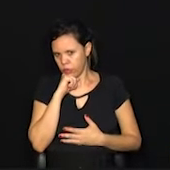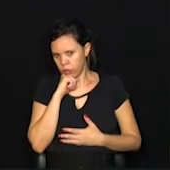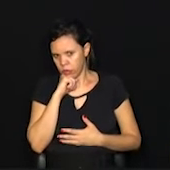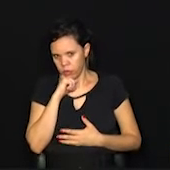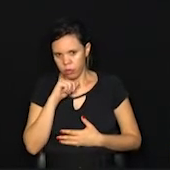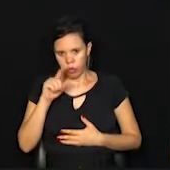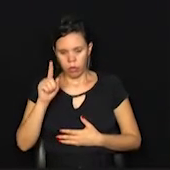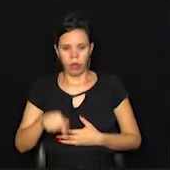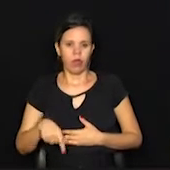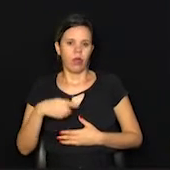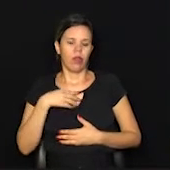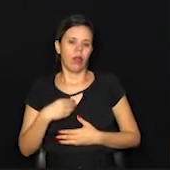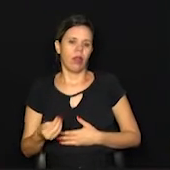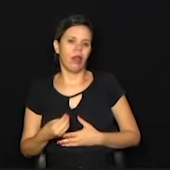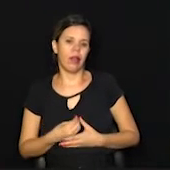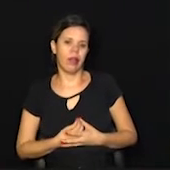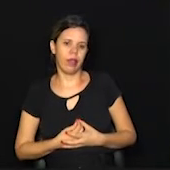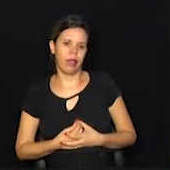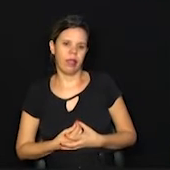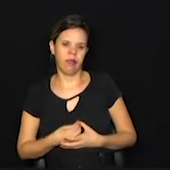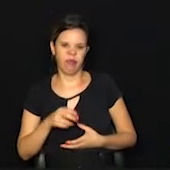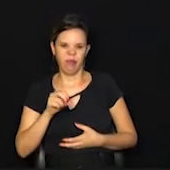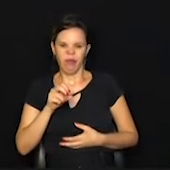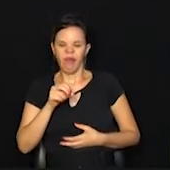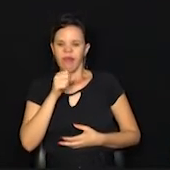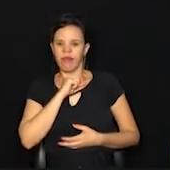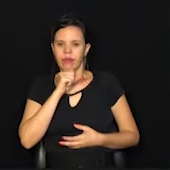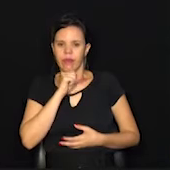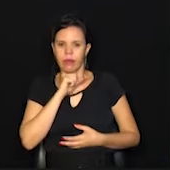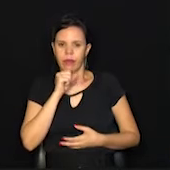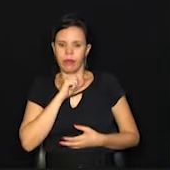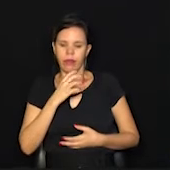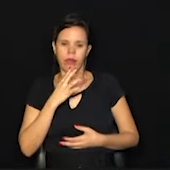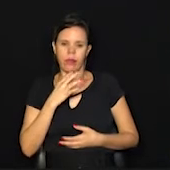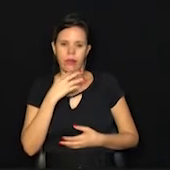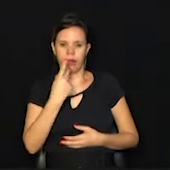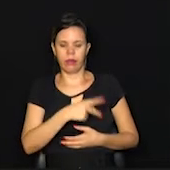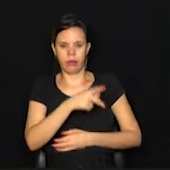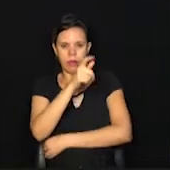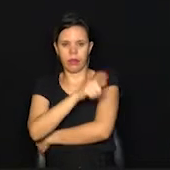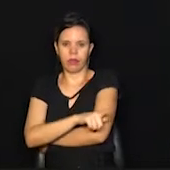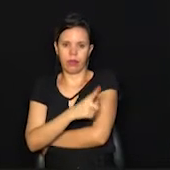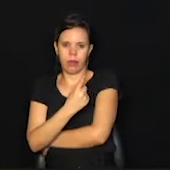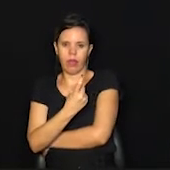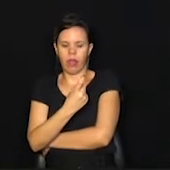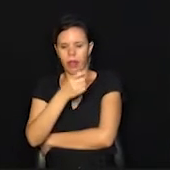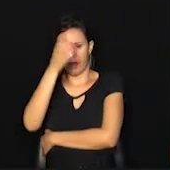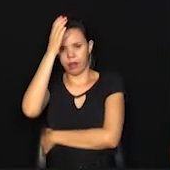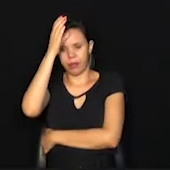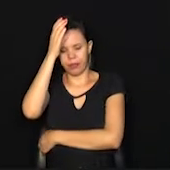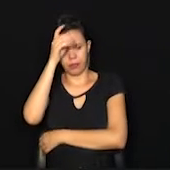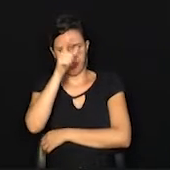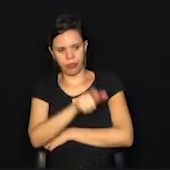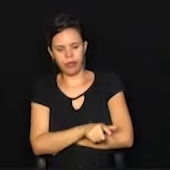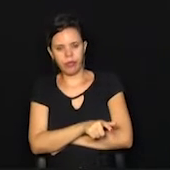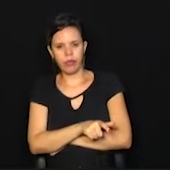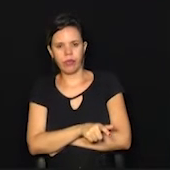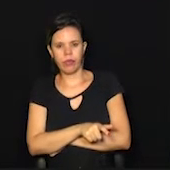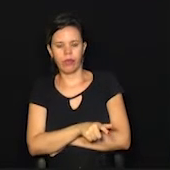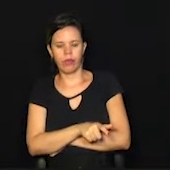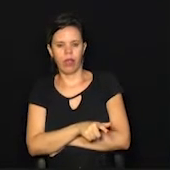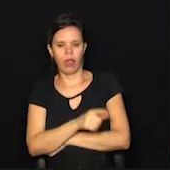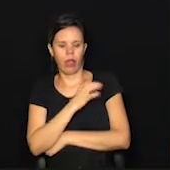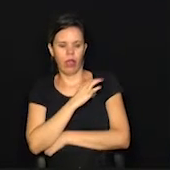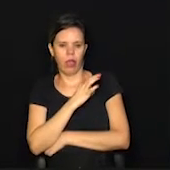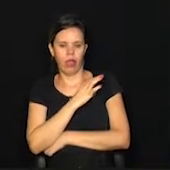e era filha de meu avô que eu não cheguei a conhecer pai dela e tinha um único tio e esse tio por acaso